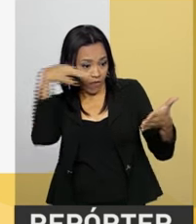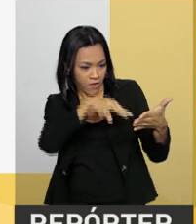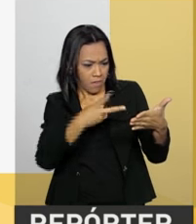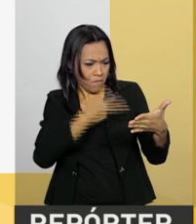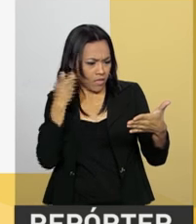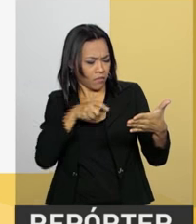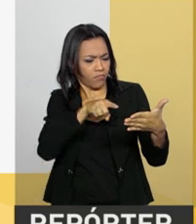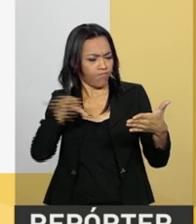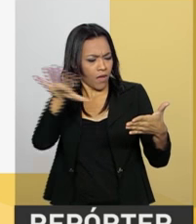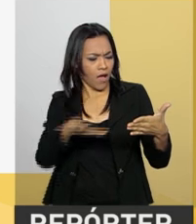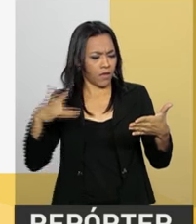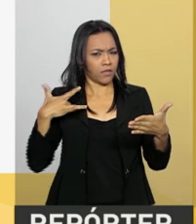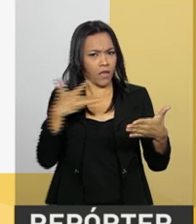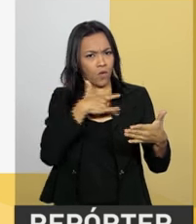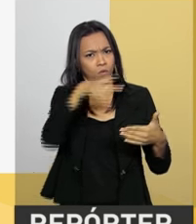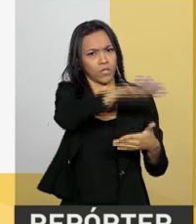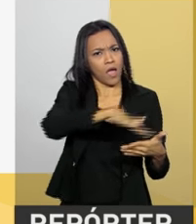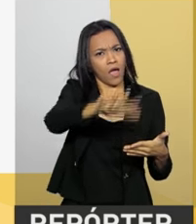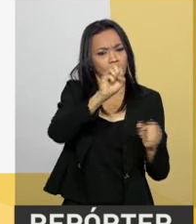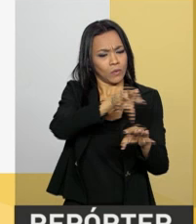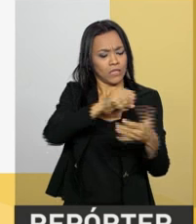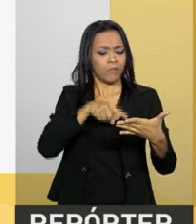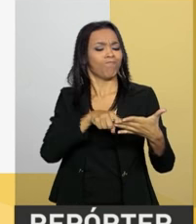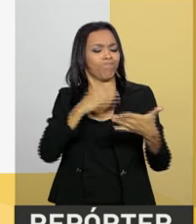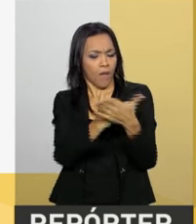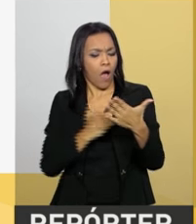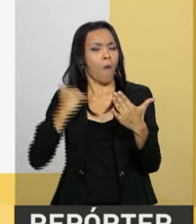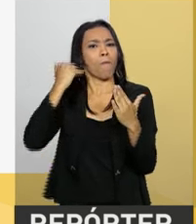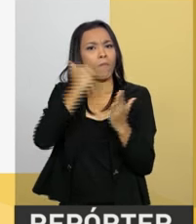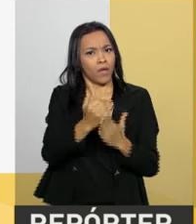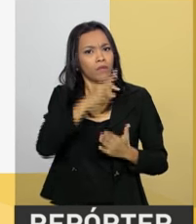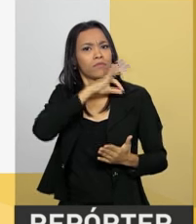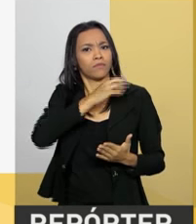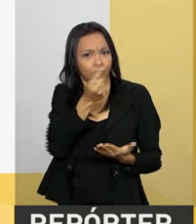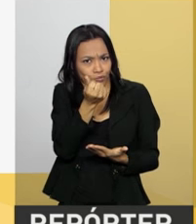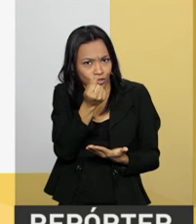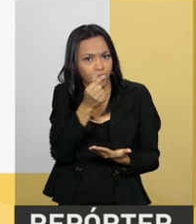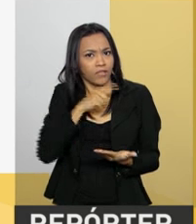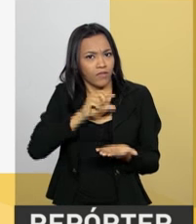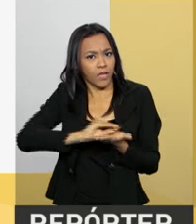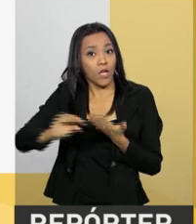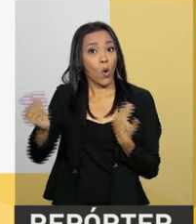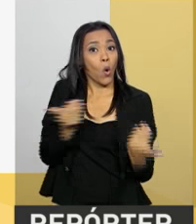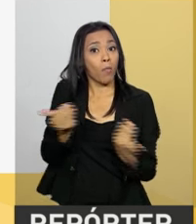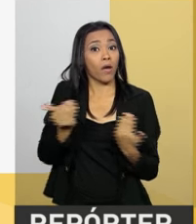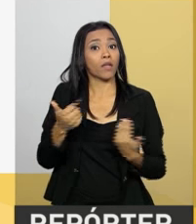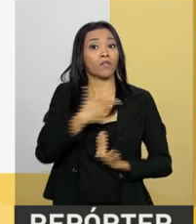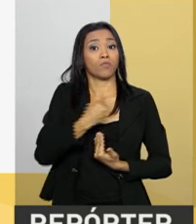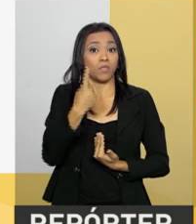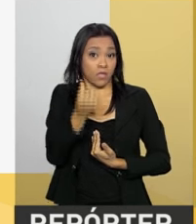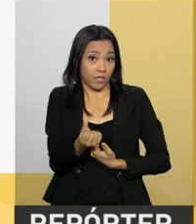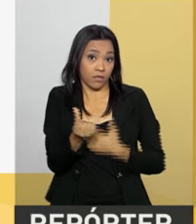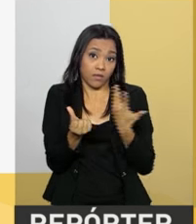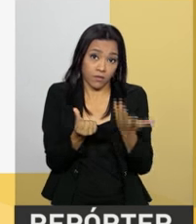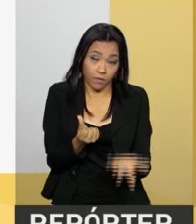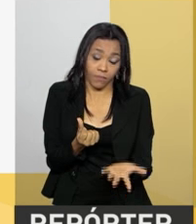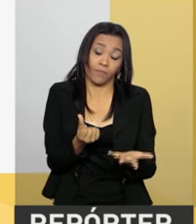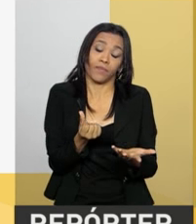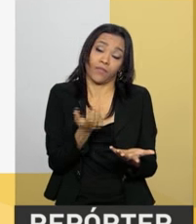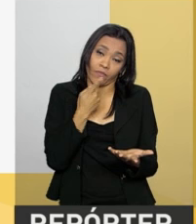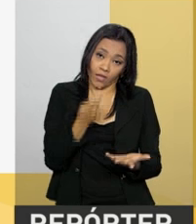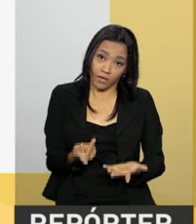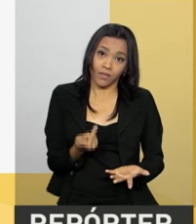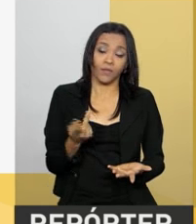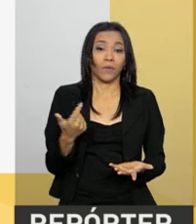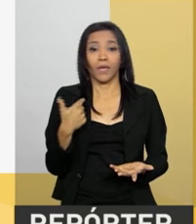tanto saúde como educação tiveram um aumento nas suas verbas em relação a 2016. Portanto, eh, digamos